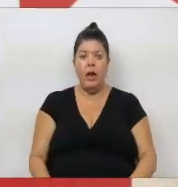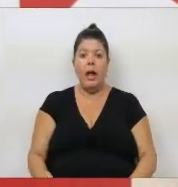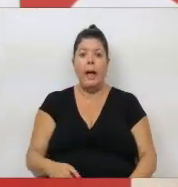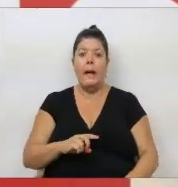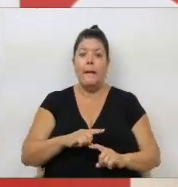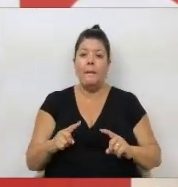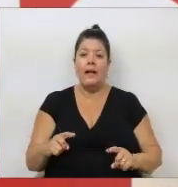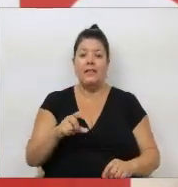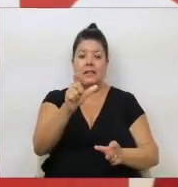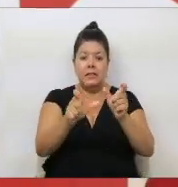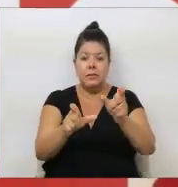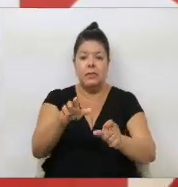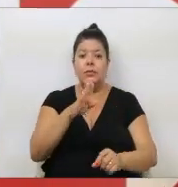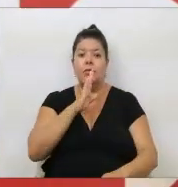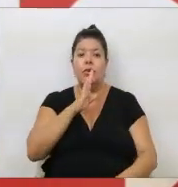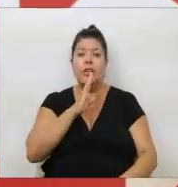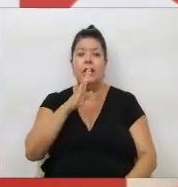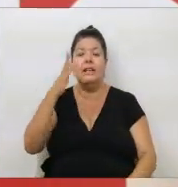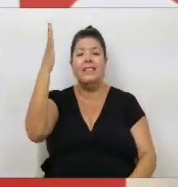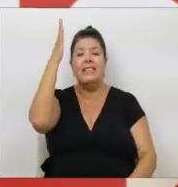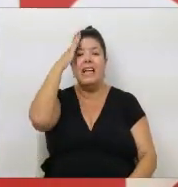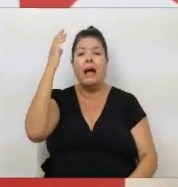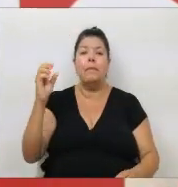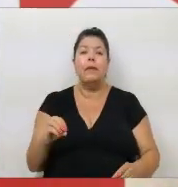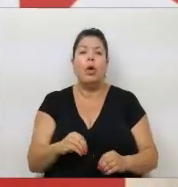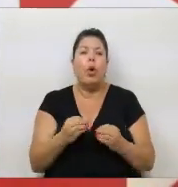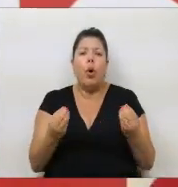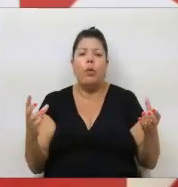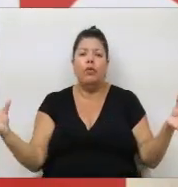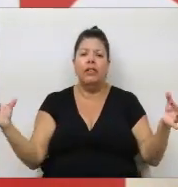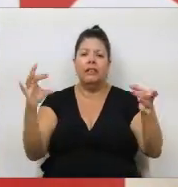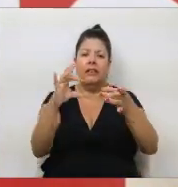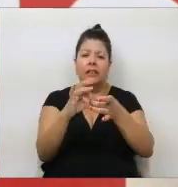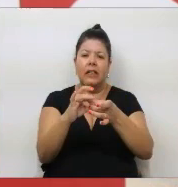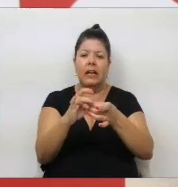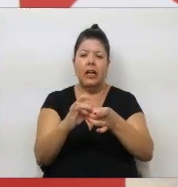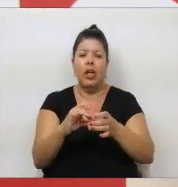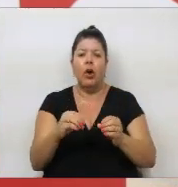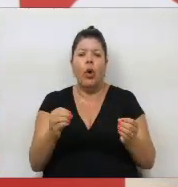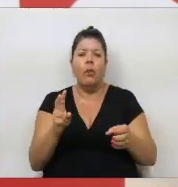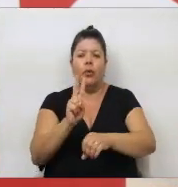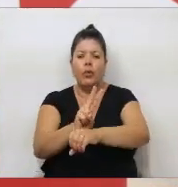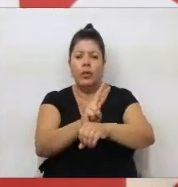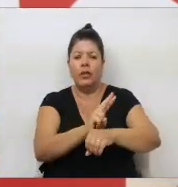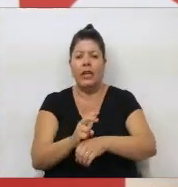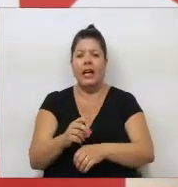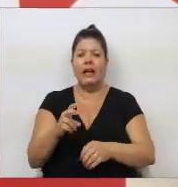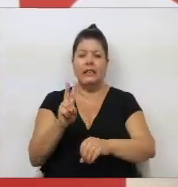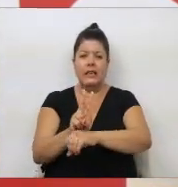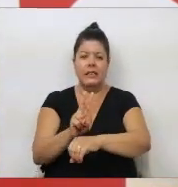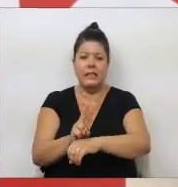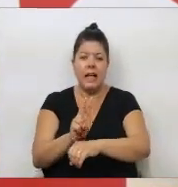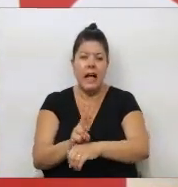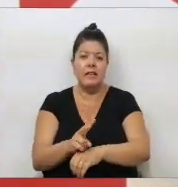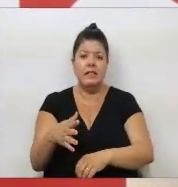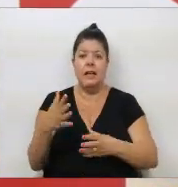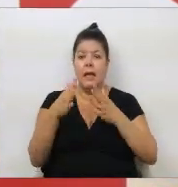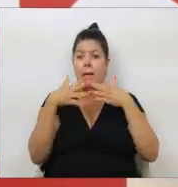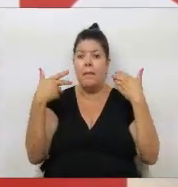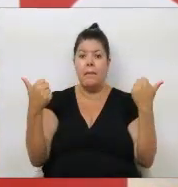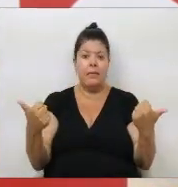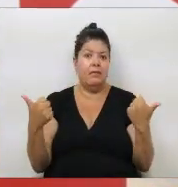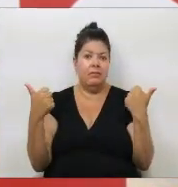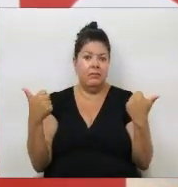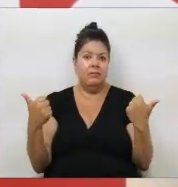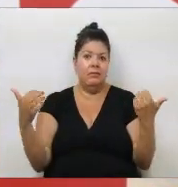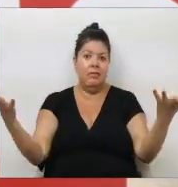vai se interligar e como vai proteger o país, como vai proteger a nossa cidade, que é muito maravilhosa e muito bonita. Tem